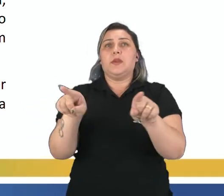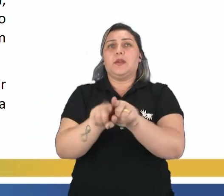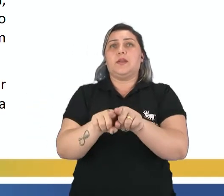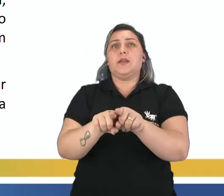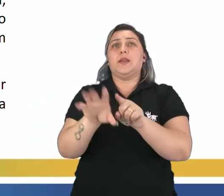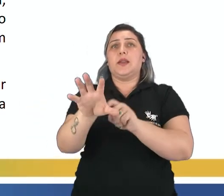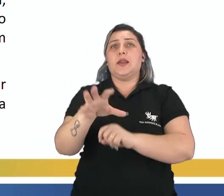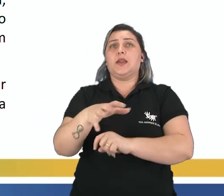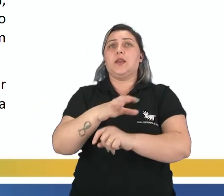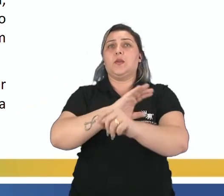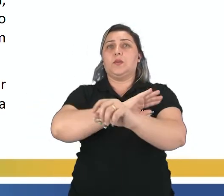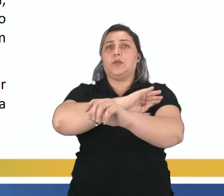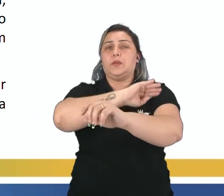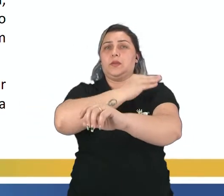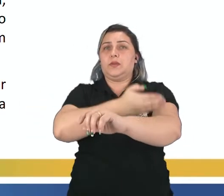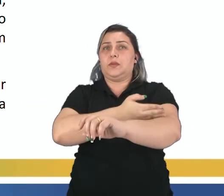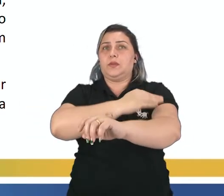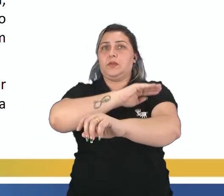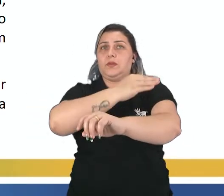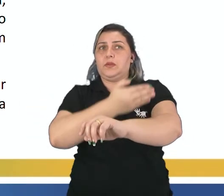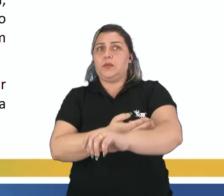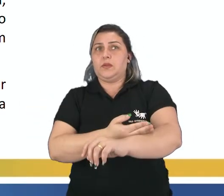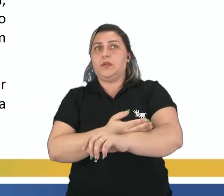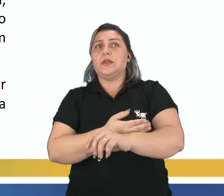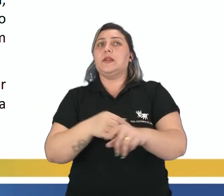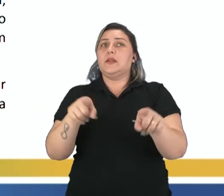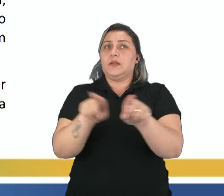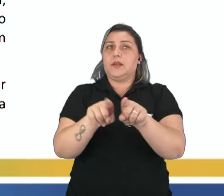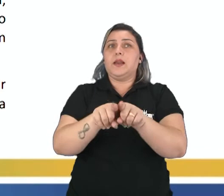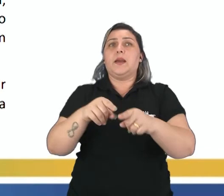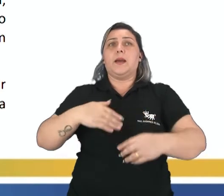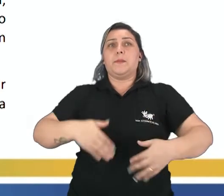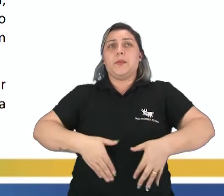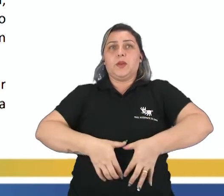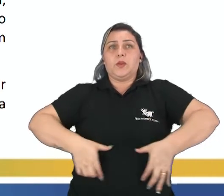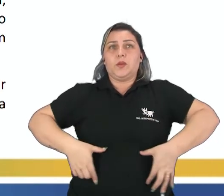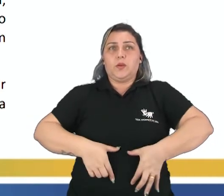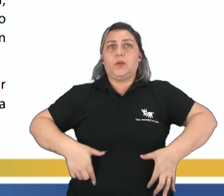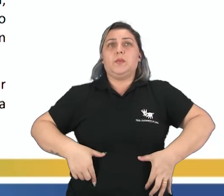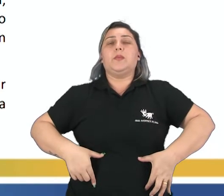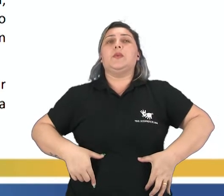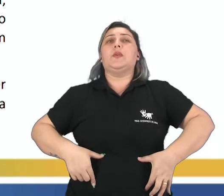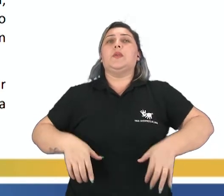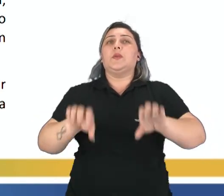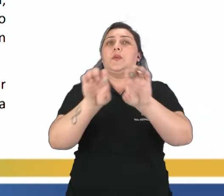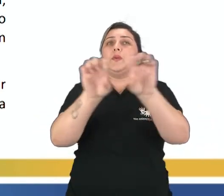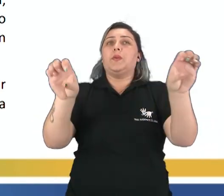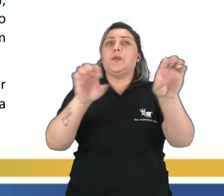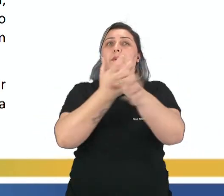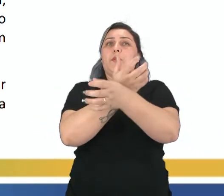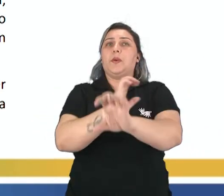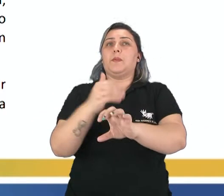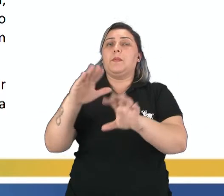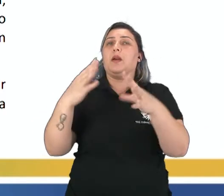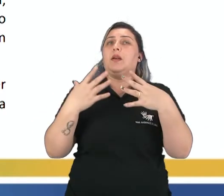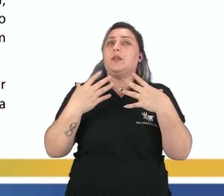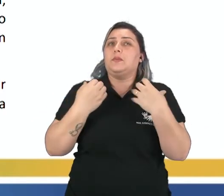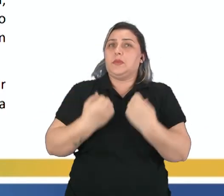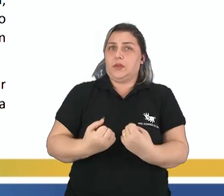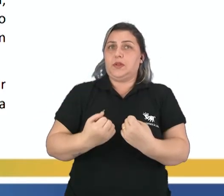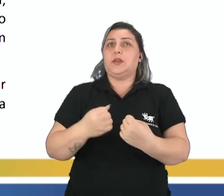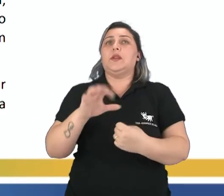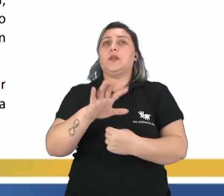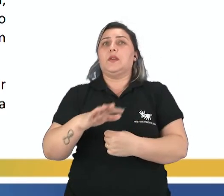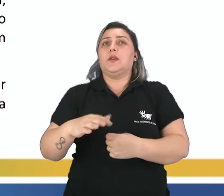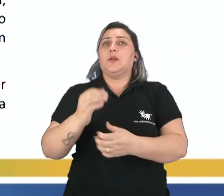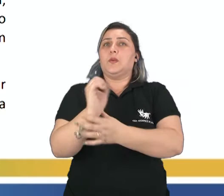contornos predominantes nas regiões do trapézio, deltoide e abdômen, quanto a uma estrutura óssea mais maciça, na